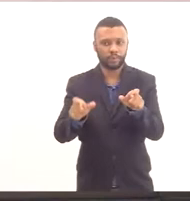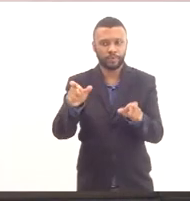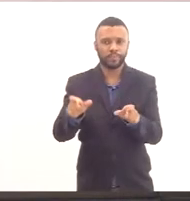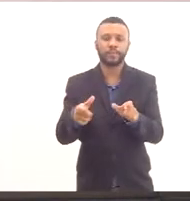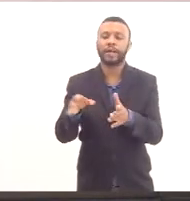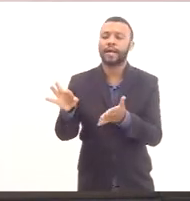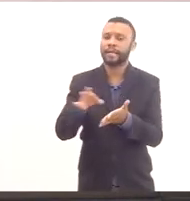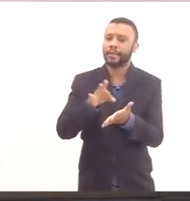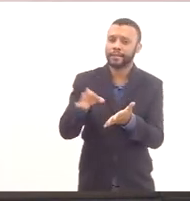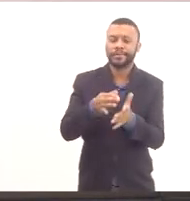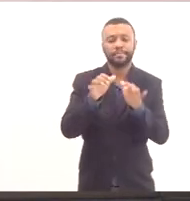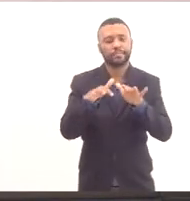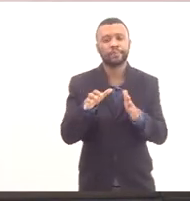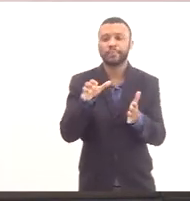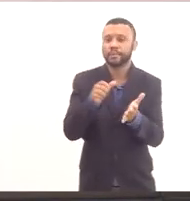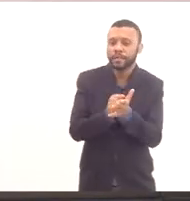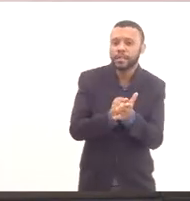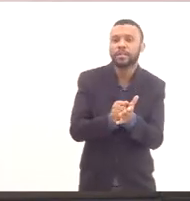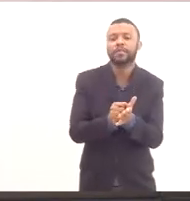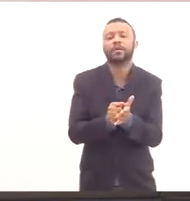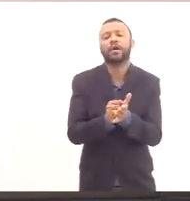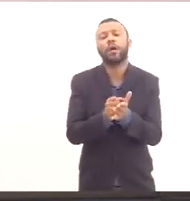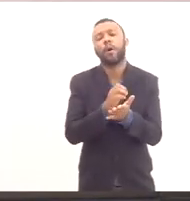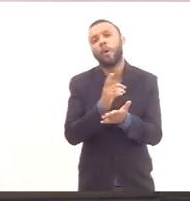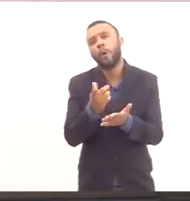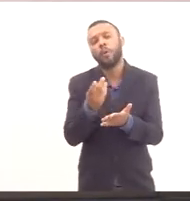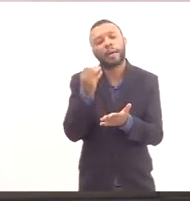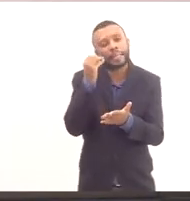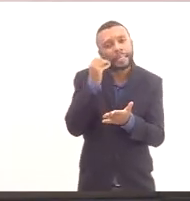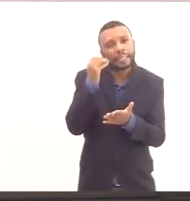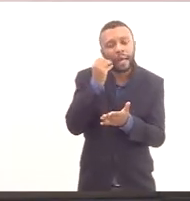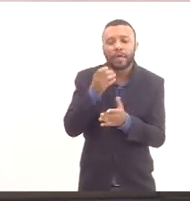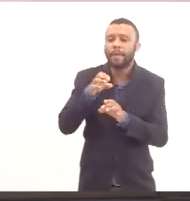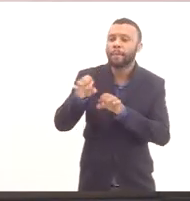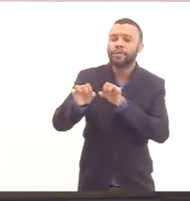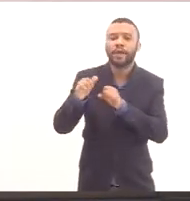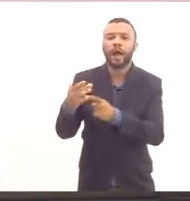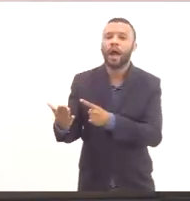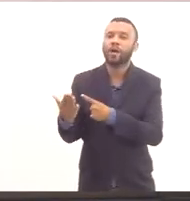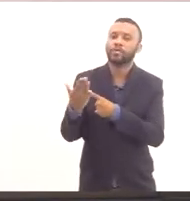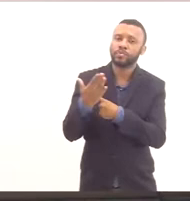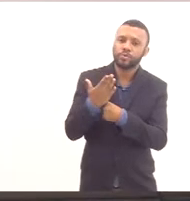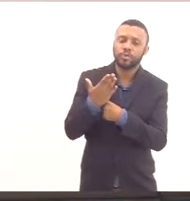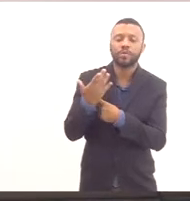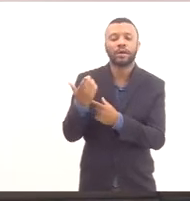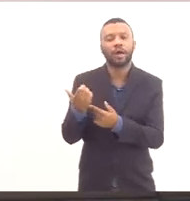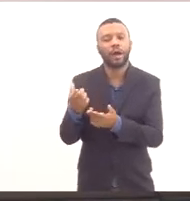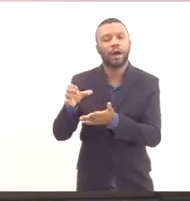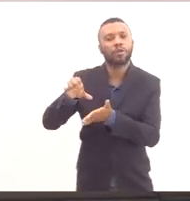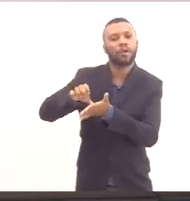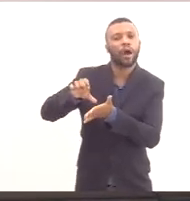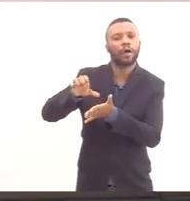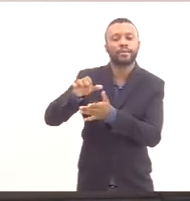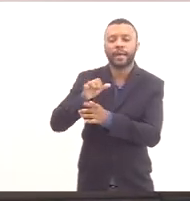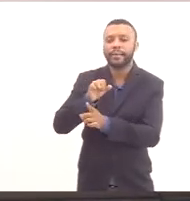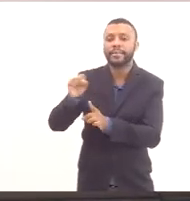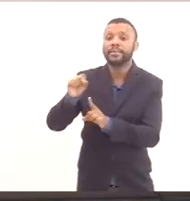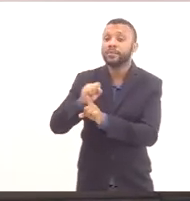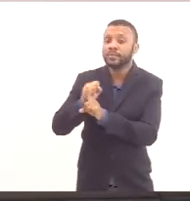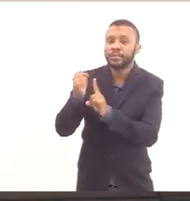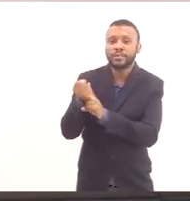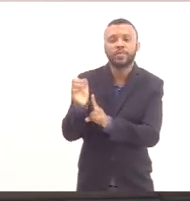inscritas outro de alguma forma e buscaram Amparo tanto aos órgãos de assistência social do estado quanto do